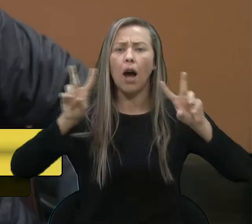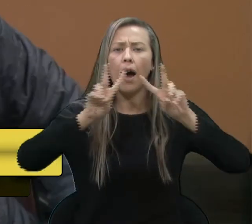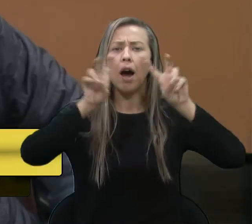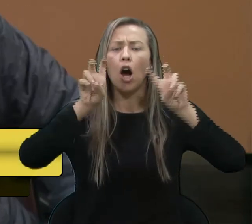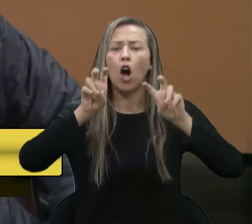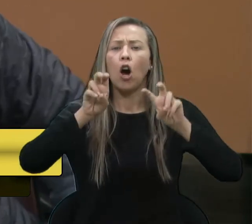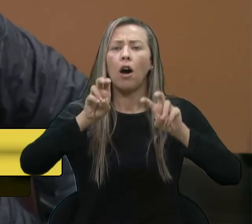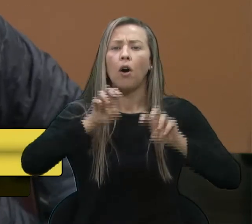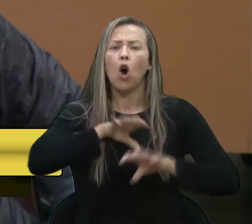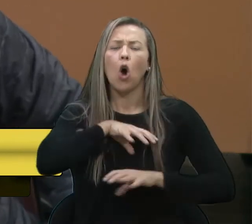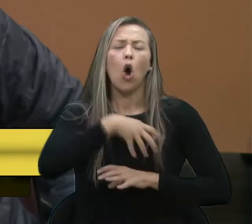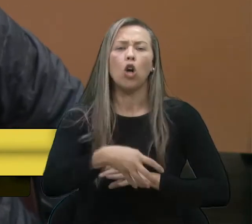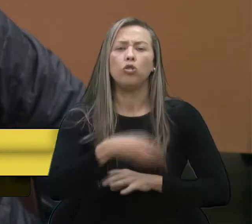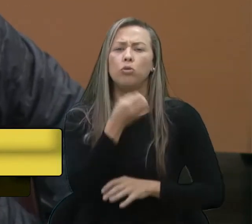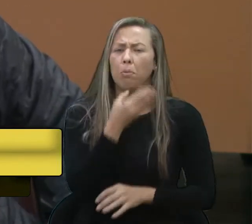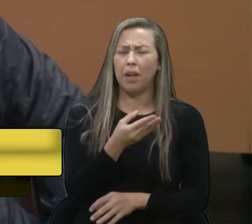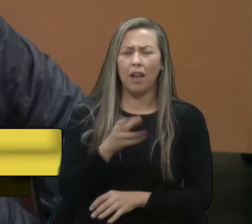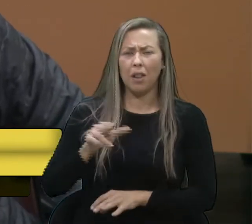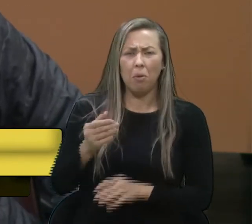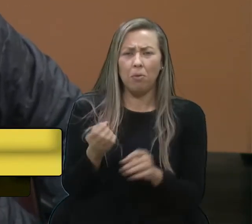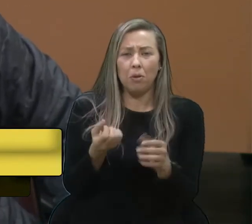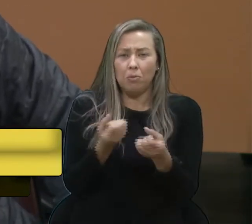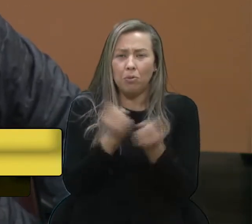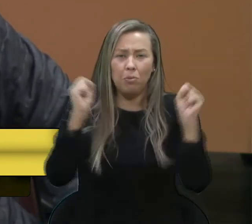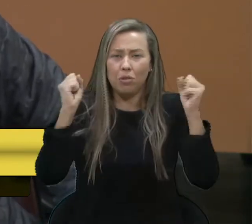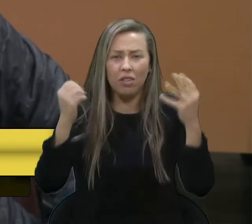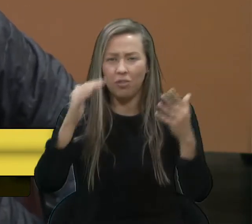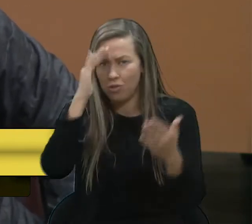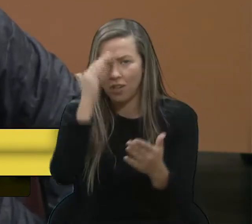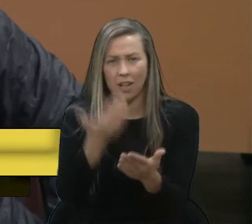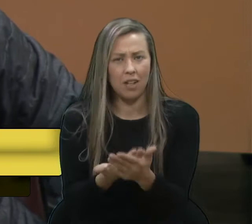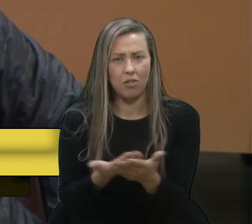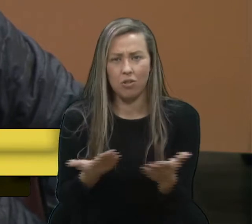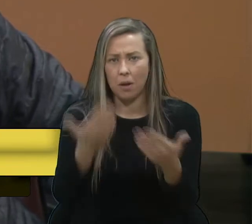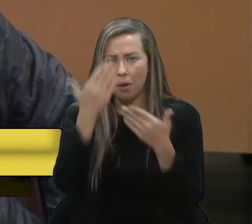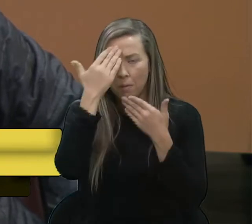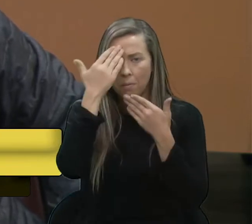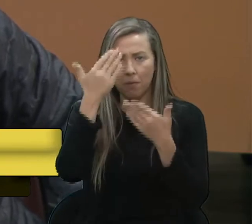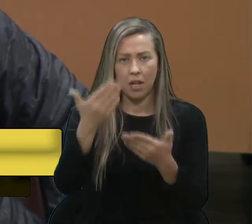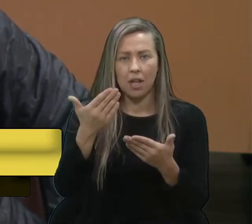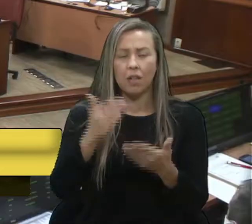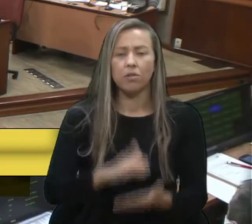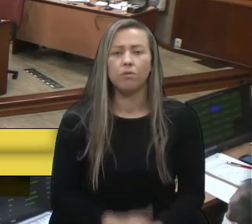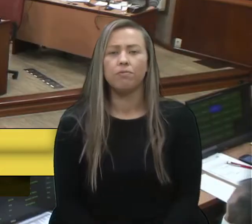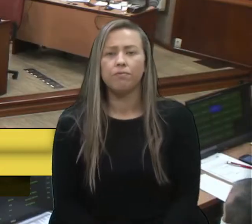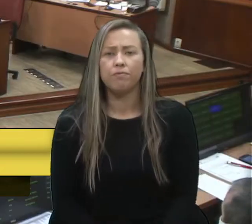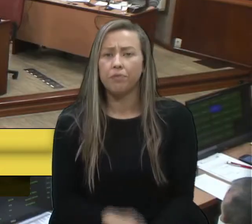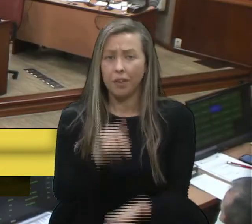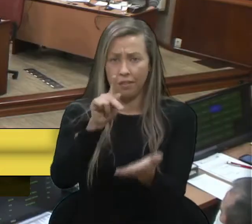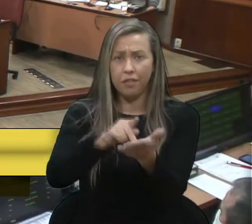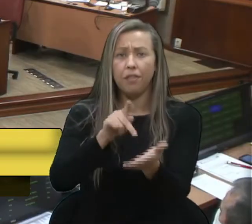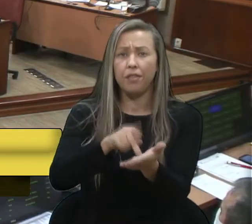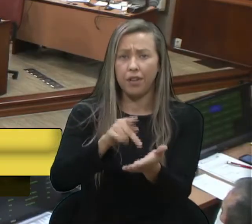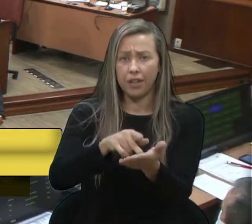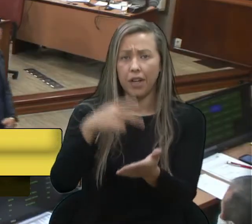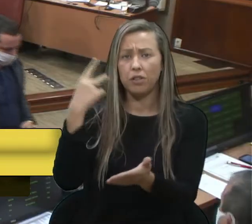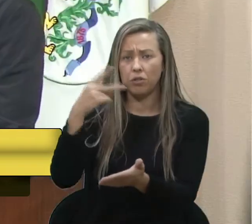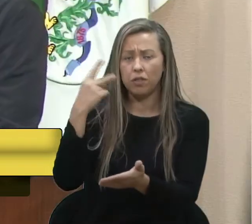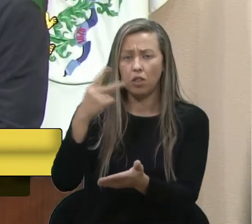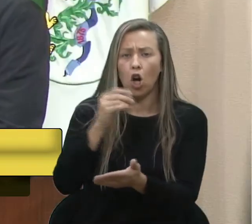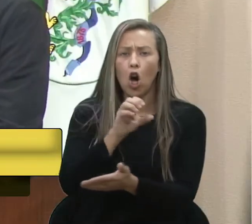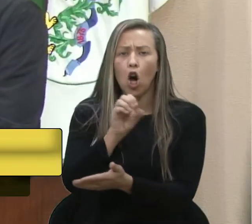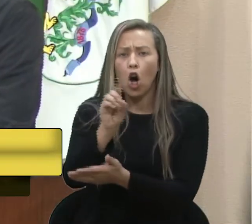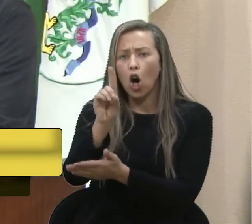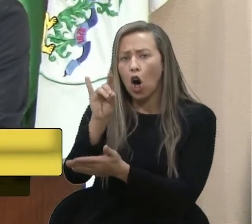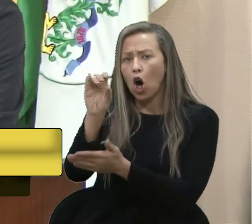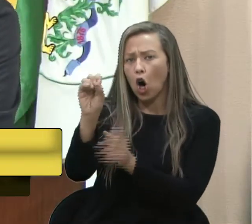do bem, né? Só pode ser, né? Não sei. Obrigado pela sua parte, vereador. Verdade, vereador Bortola. O ódio do bem, quando vem da